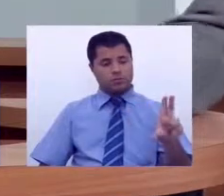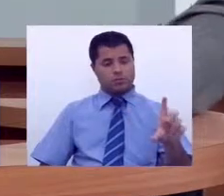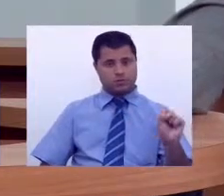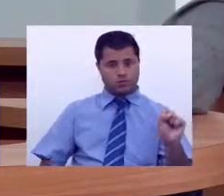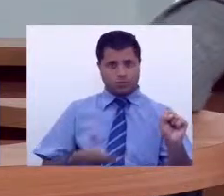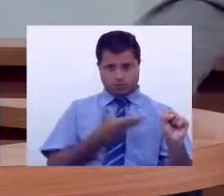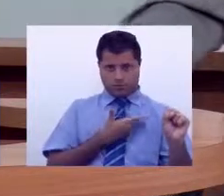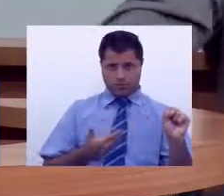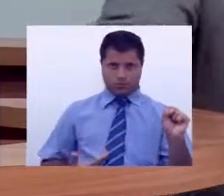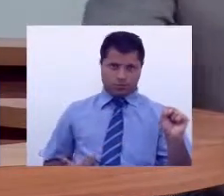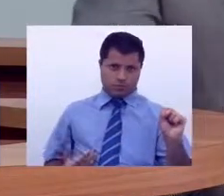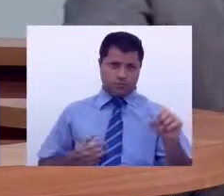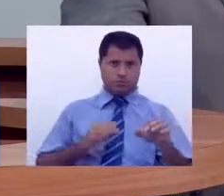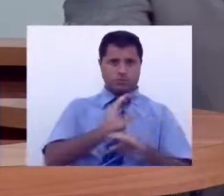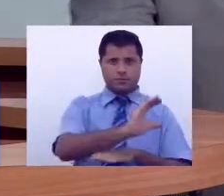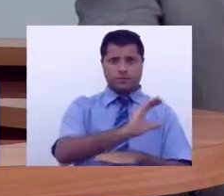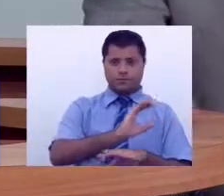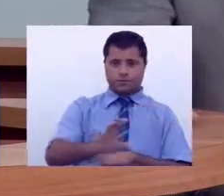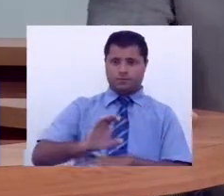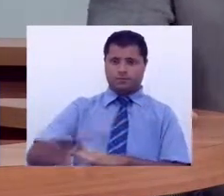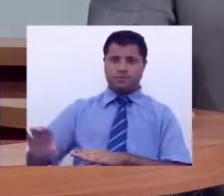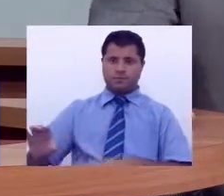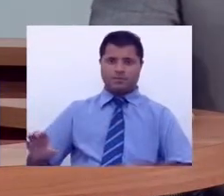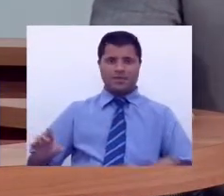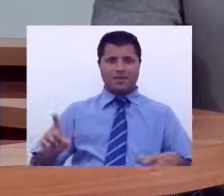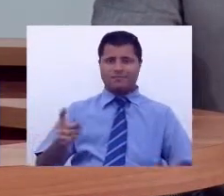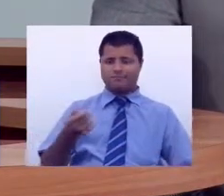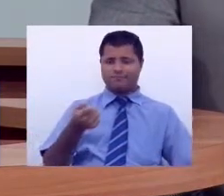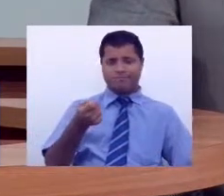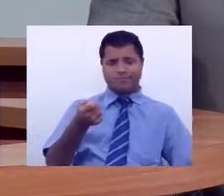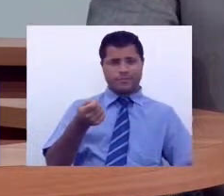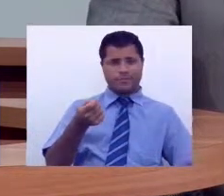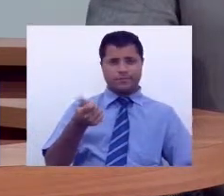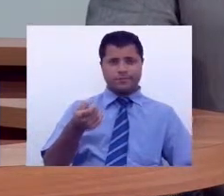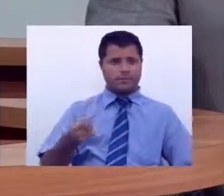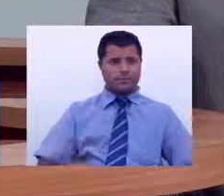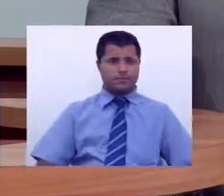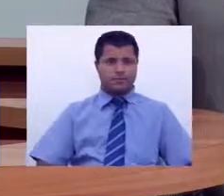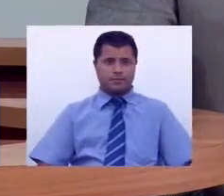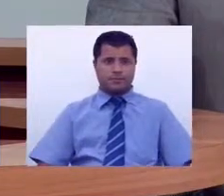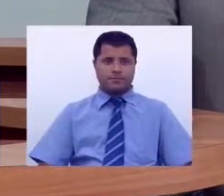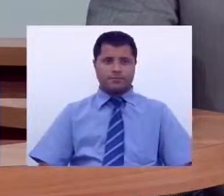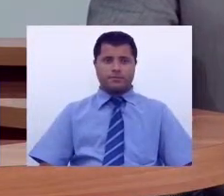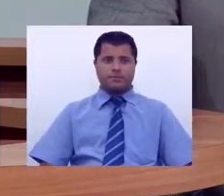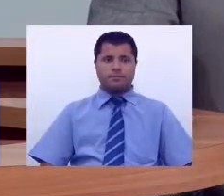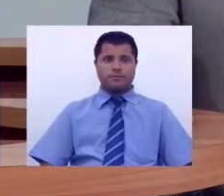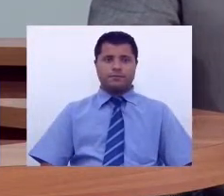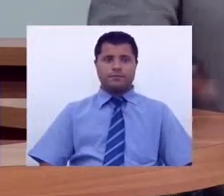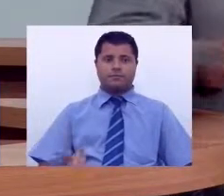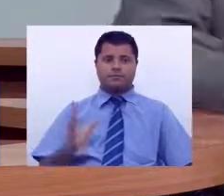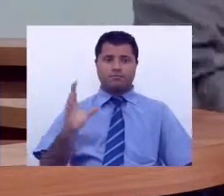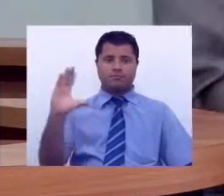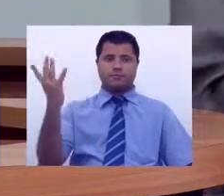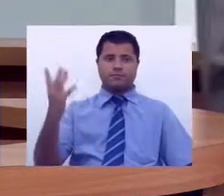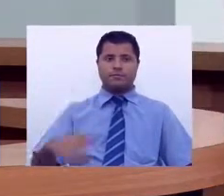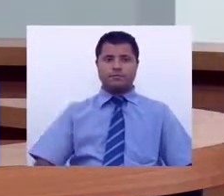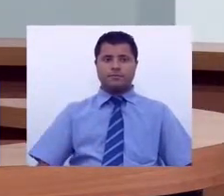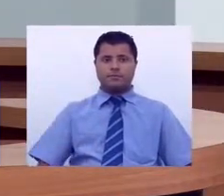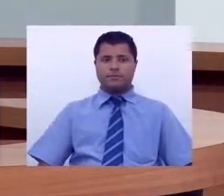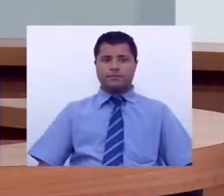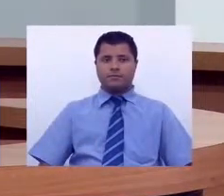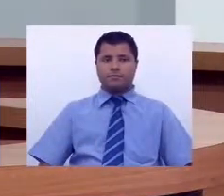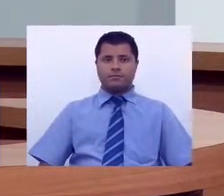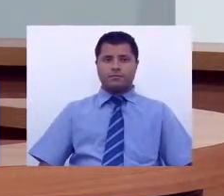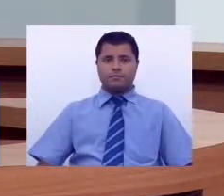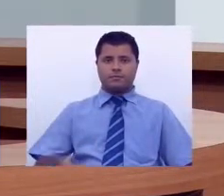paga para qualquer hospital, é uma miséria, né? E aí o que acontece? O Hospital Estela